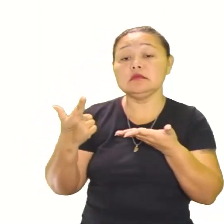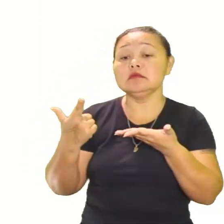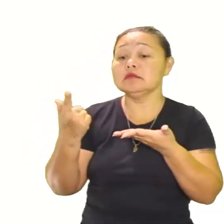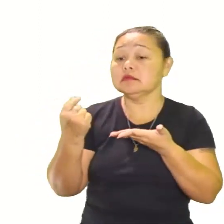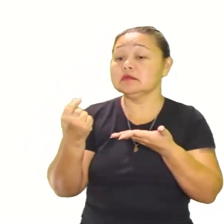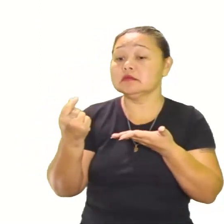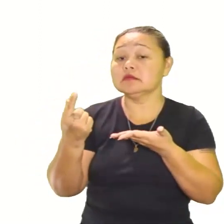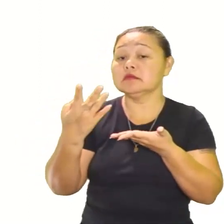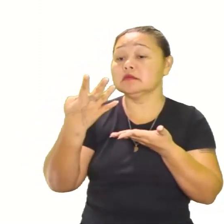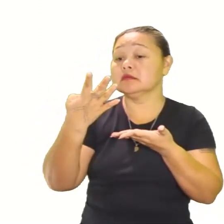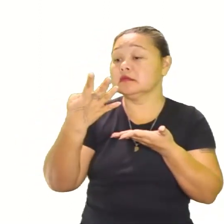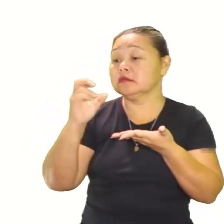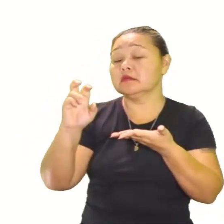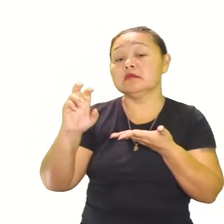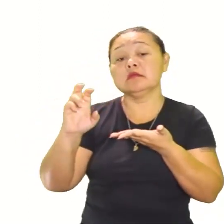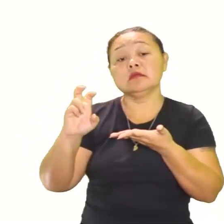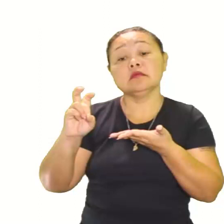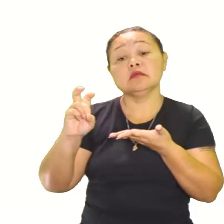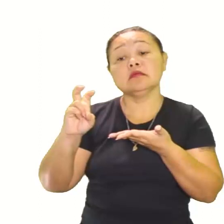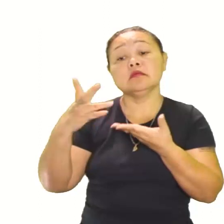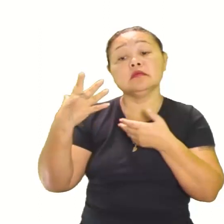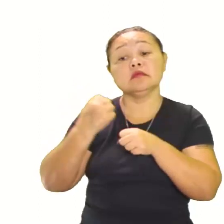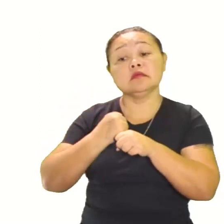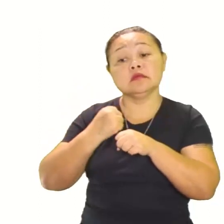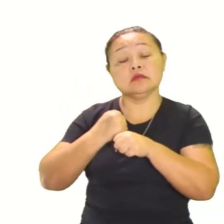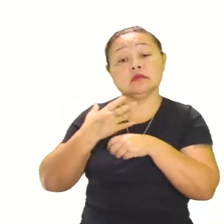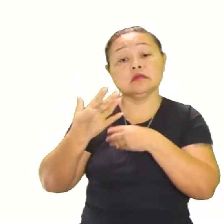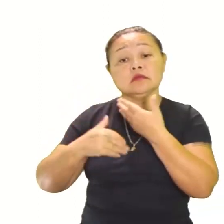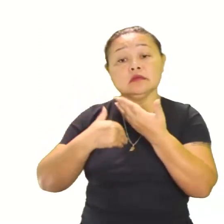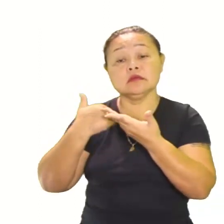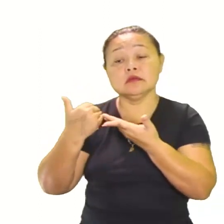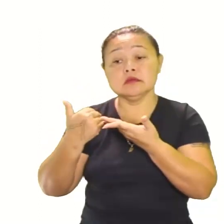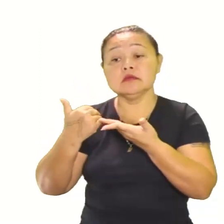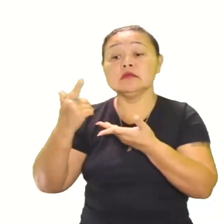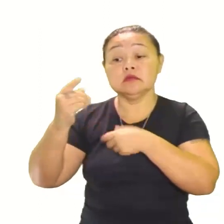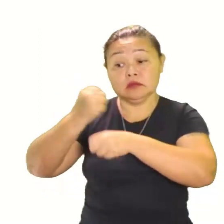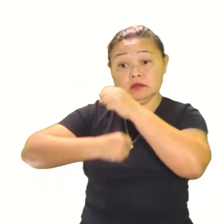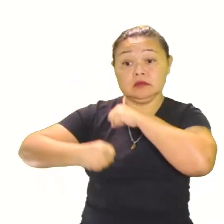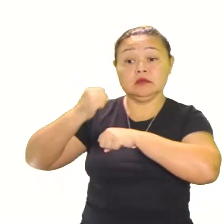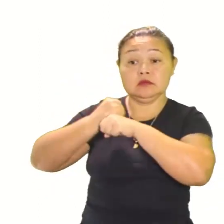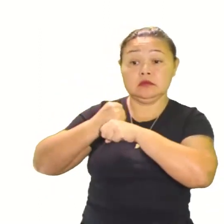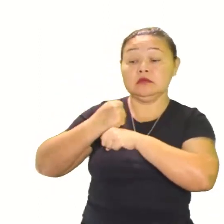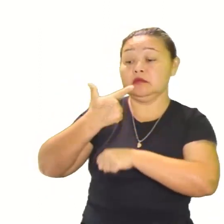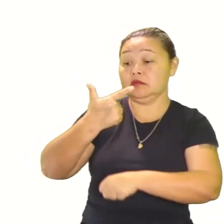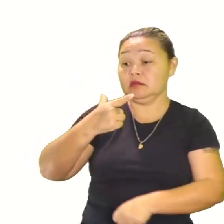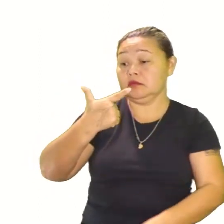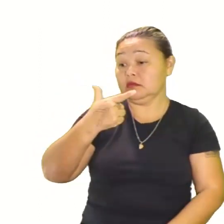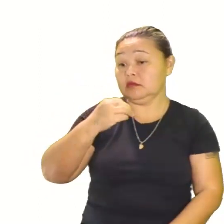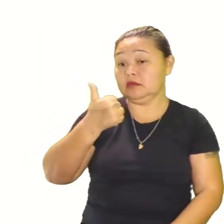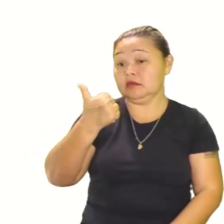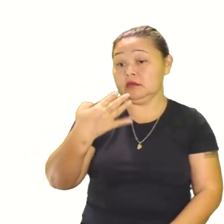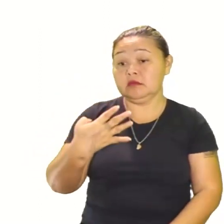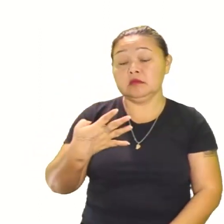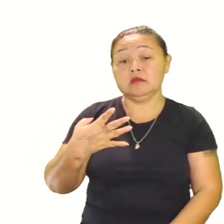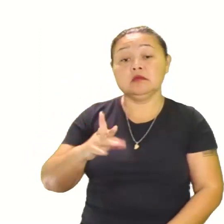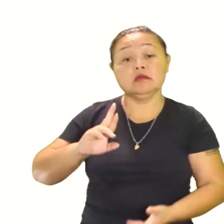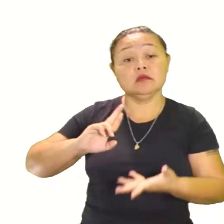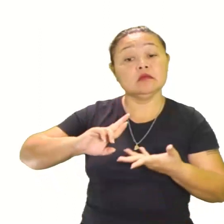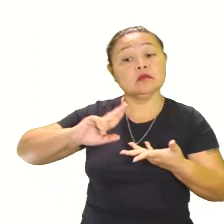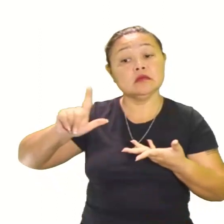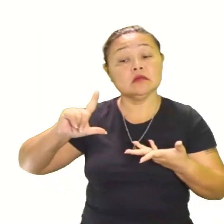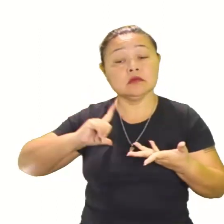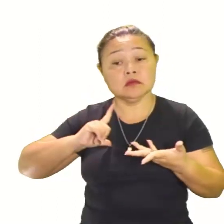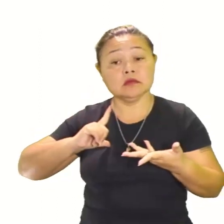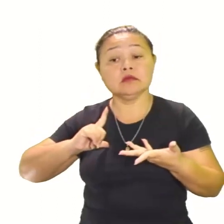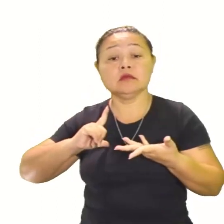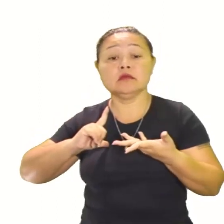esse faturamento vai ser calculado a partir da arrecadação do ano anterior, 2014. Então, diferença nós